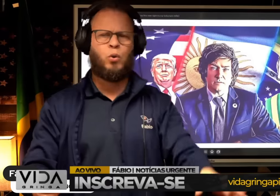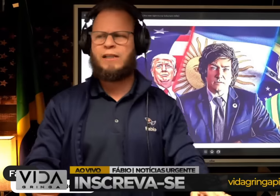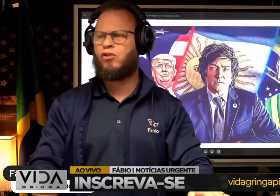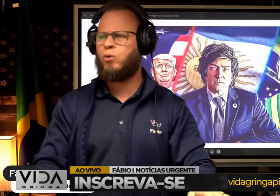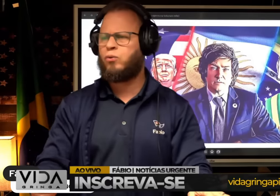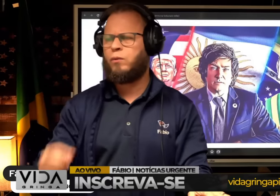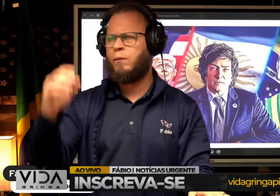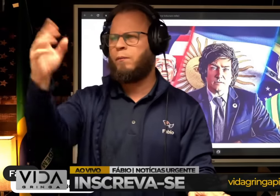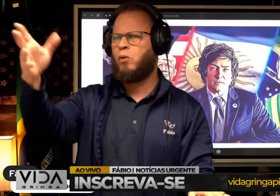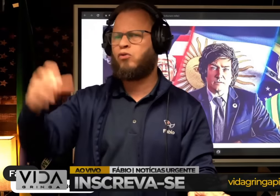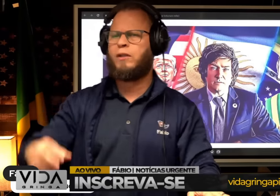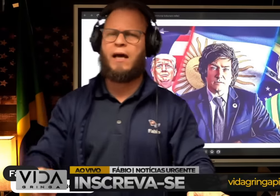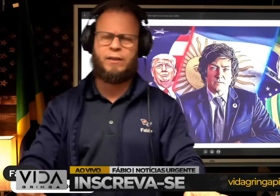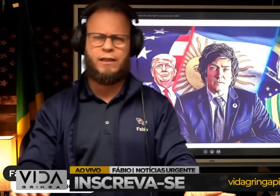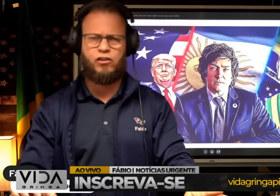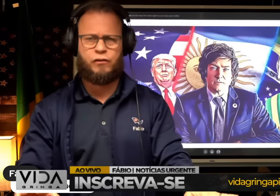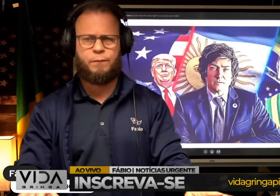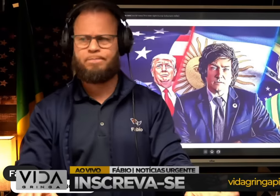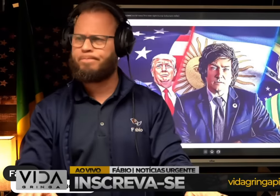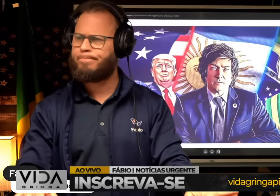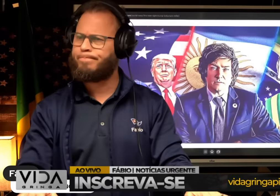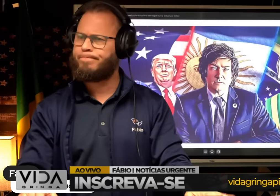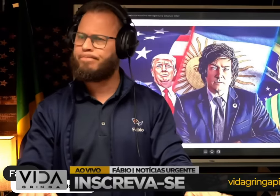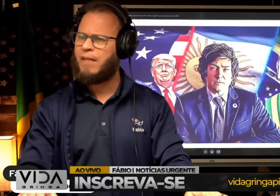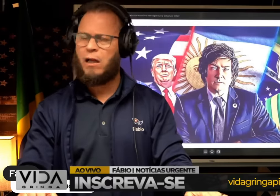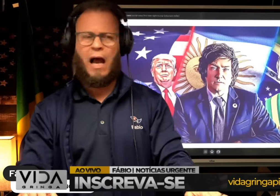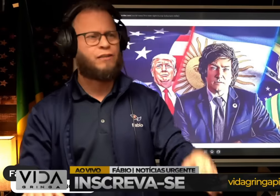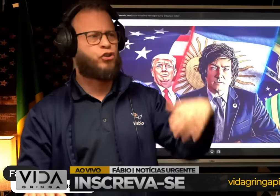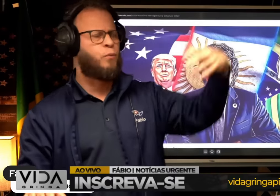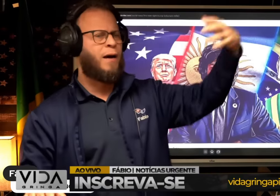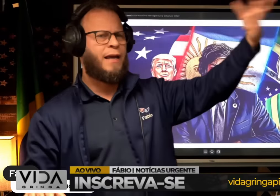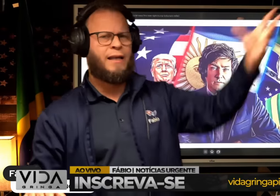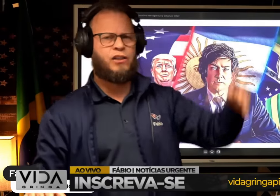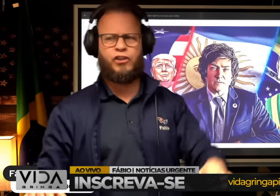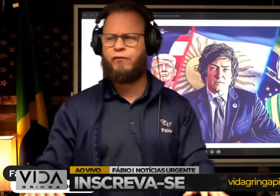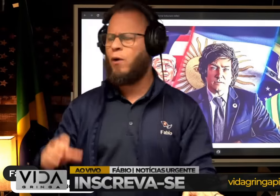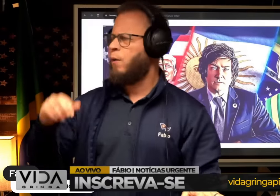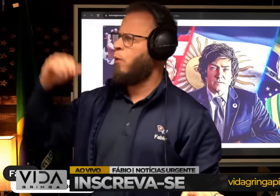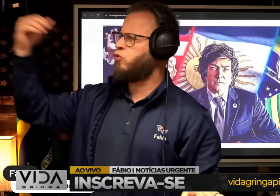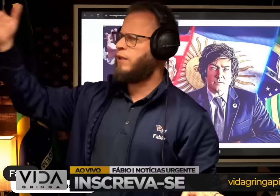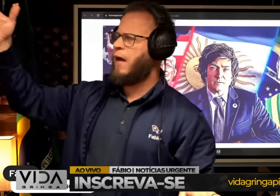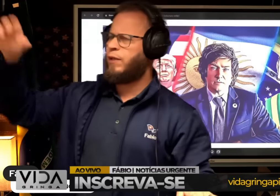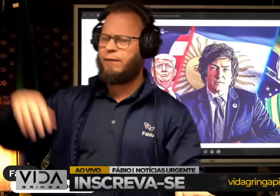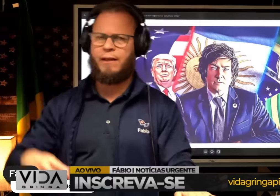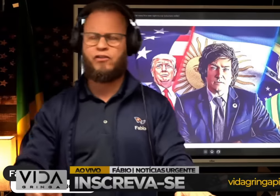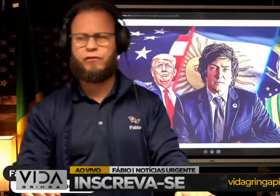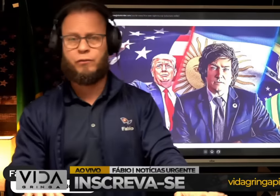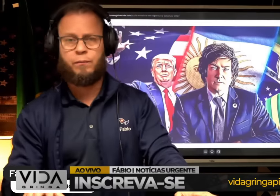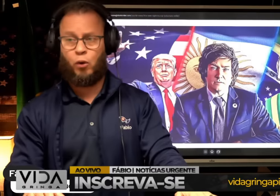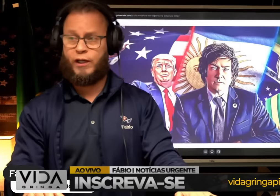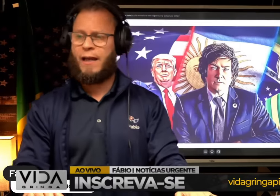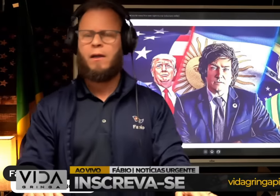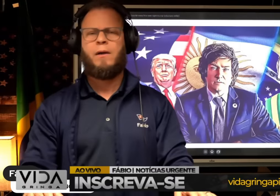Lula solto bolsonaro inelegível a Dilma elegível bolsonaro inelegível